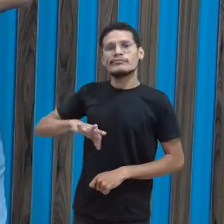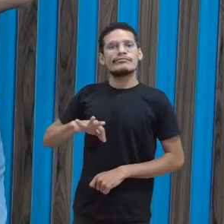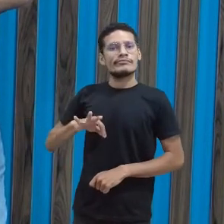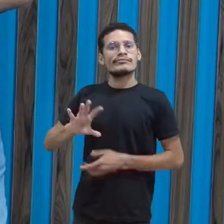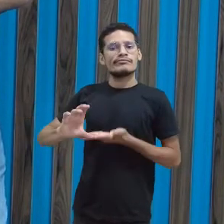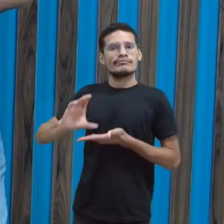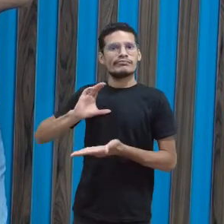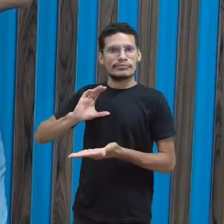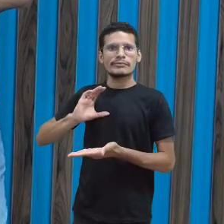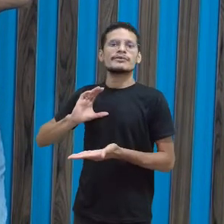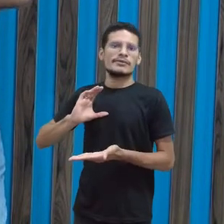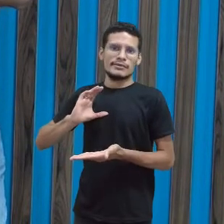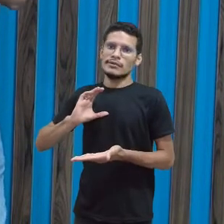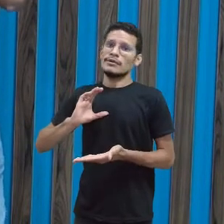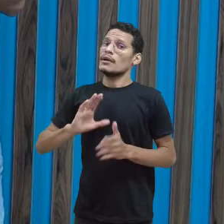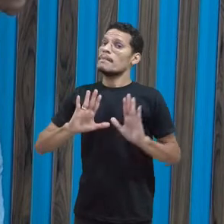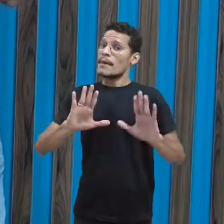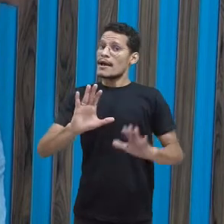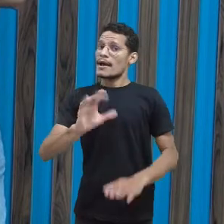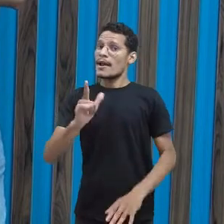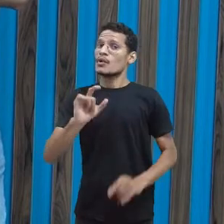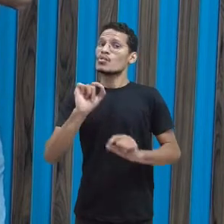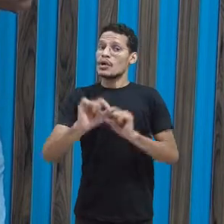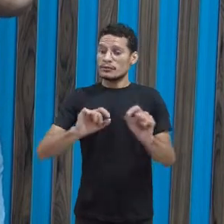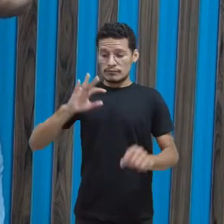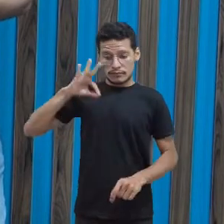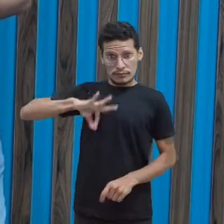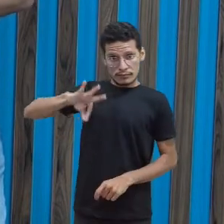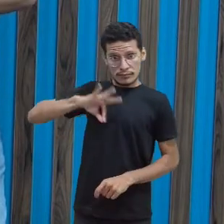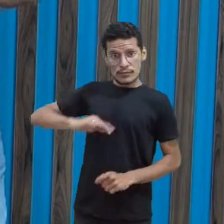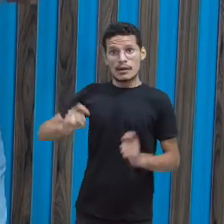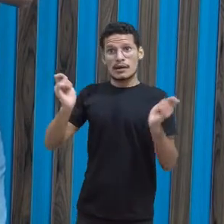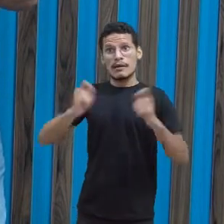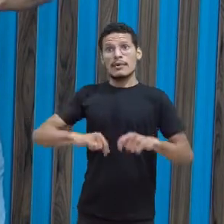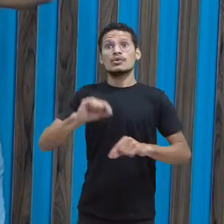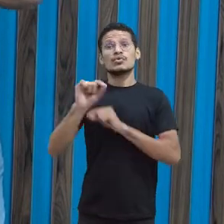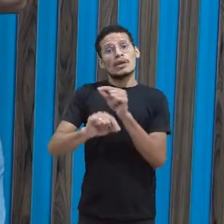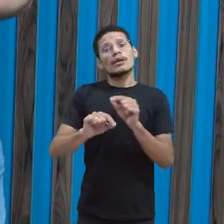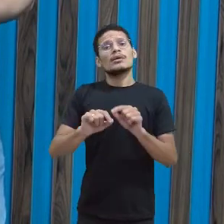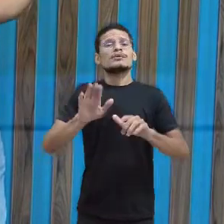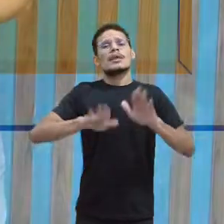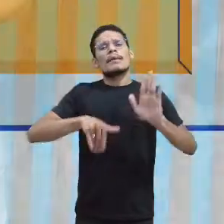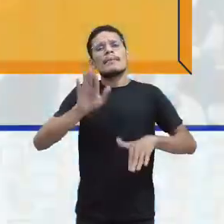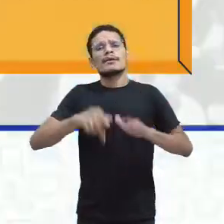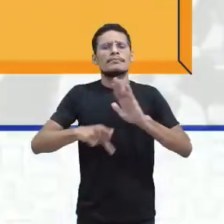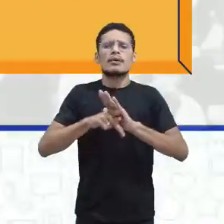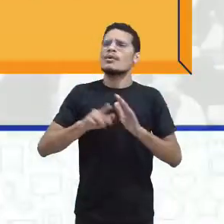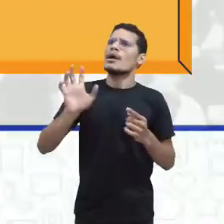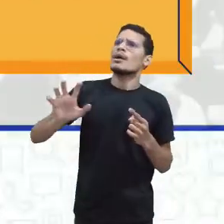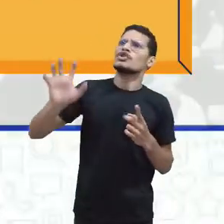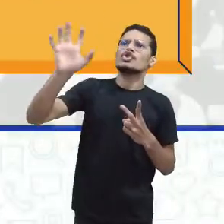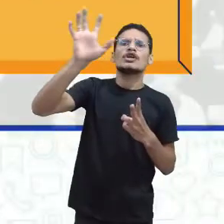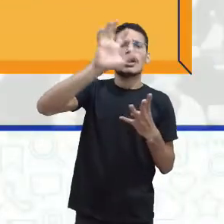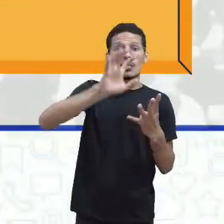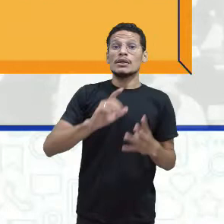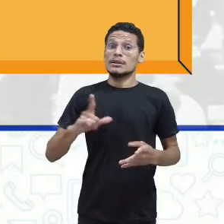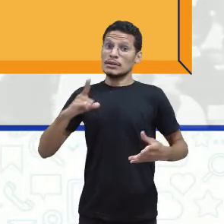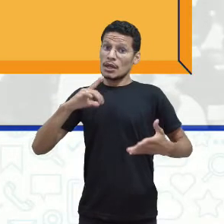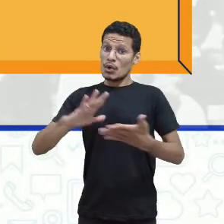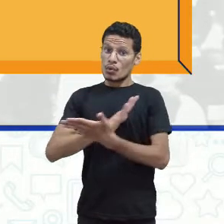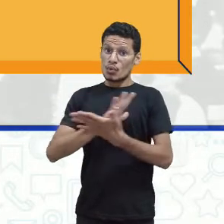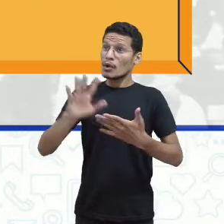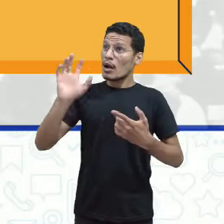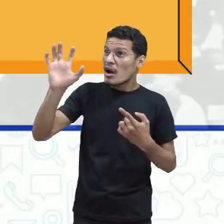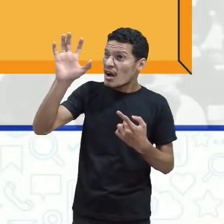recebe, né? E claro que o peso desse salário mínimo vai depender das regiões. Por exemplo, existem regiões que